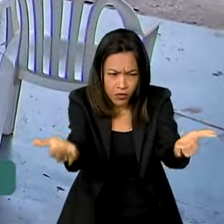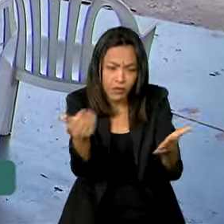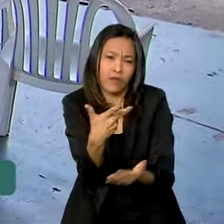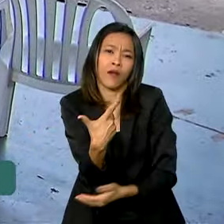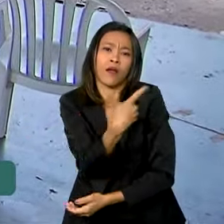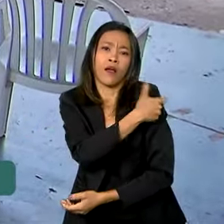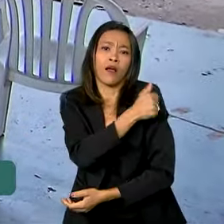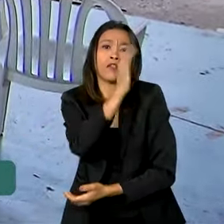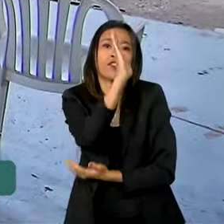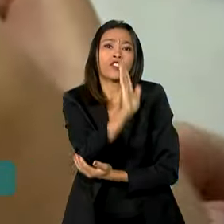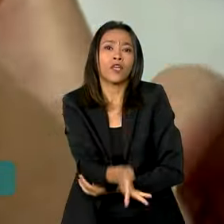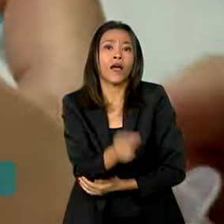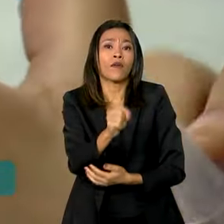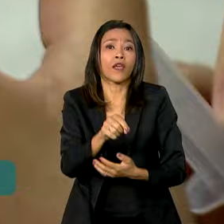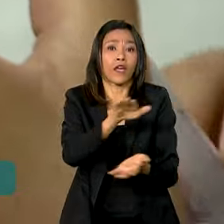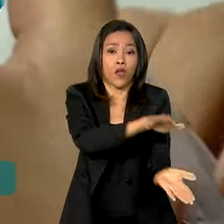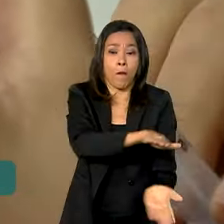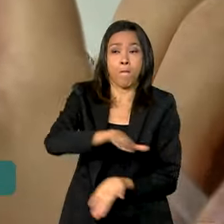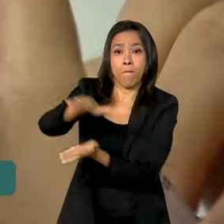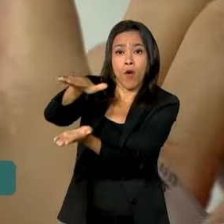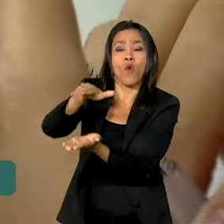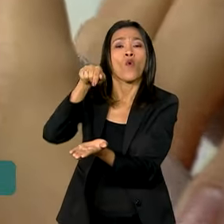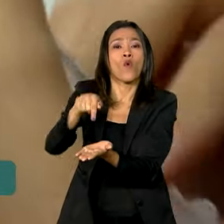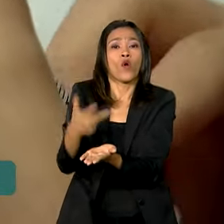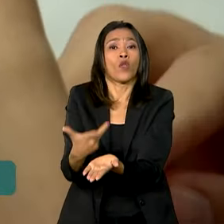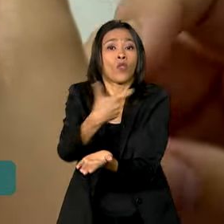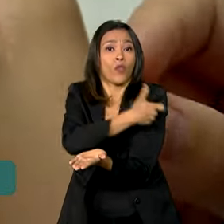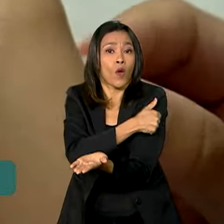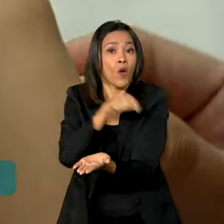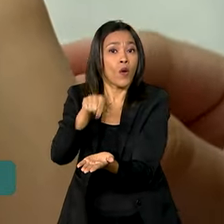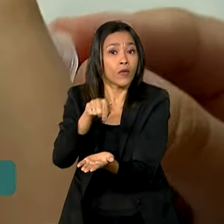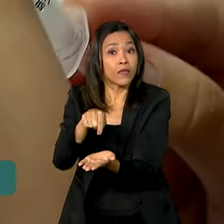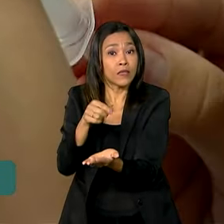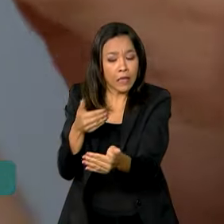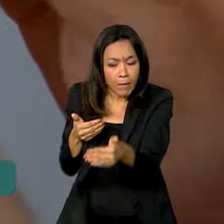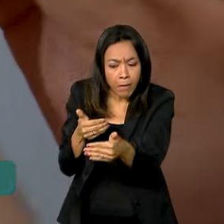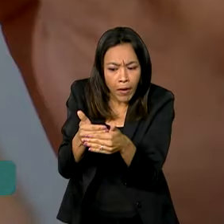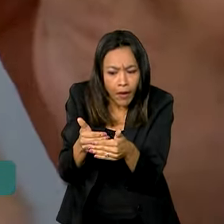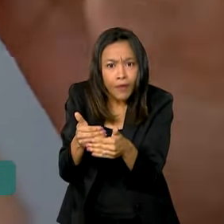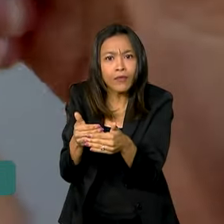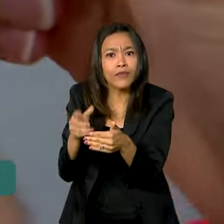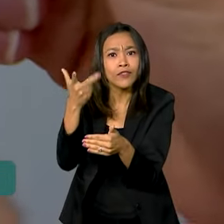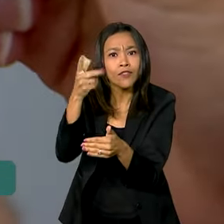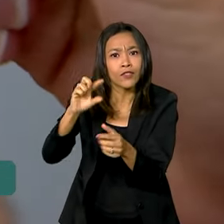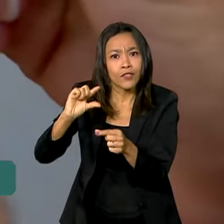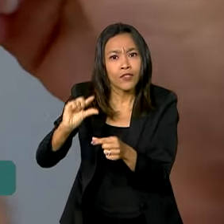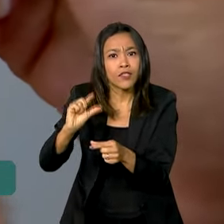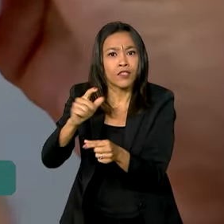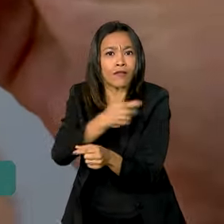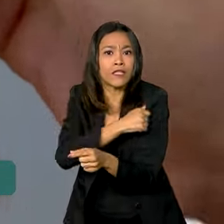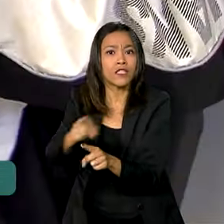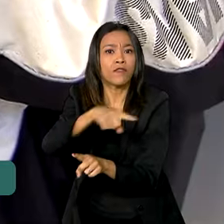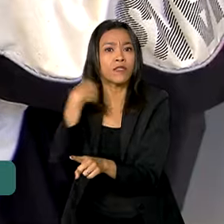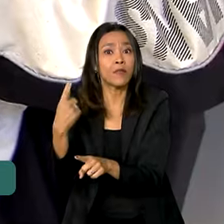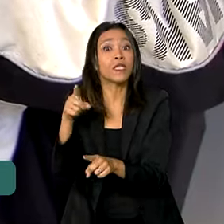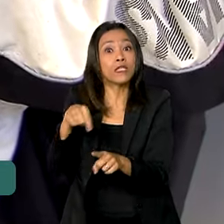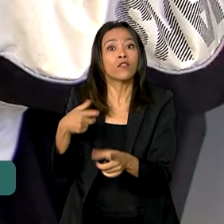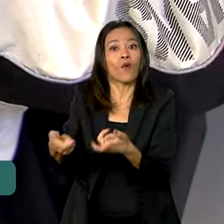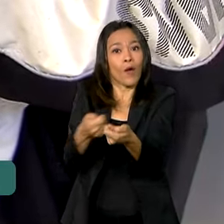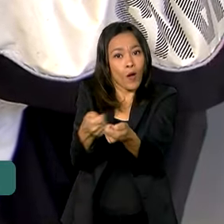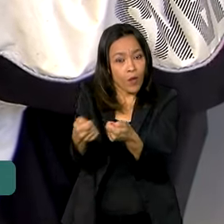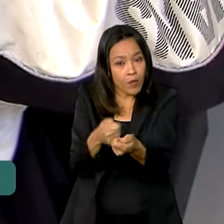foram remanejamento de doses para utilização de vacinas perto do vencimento, o que gerou economia de